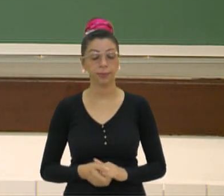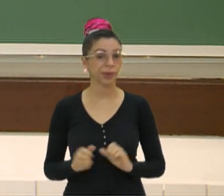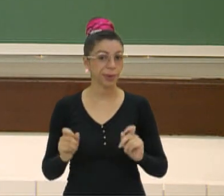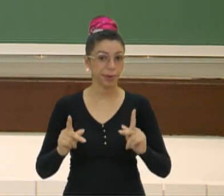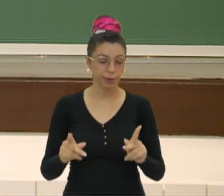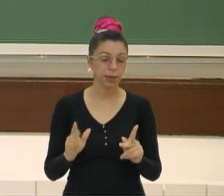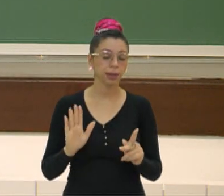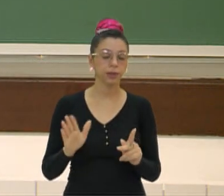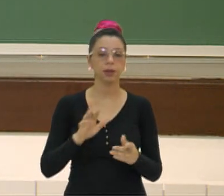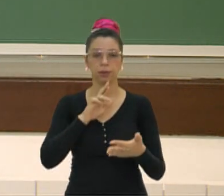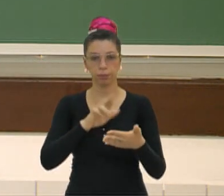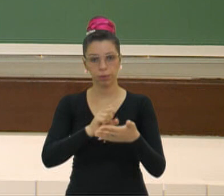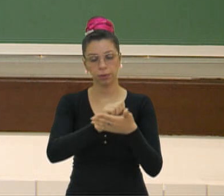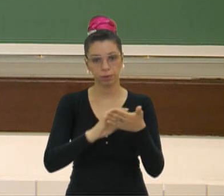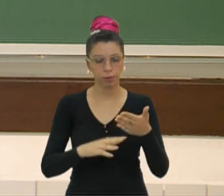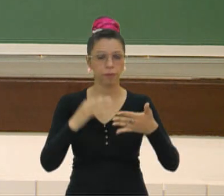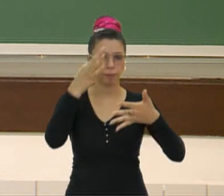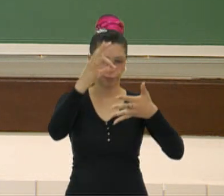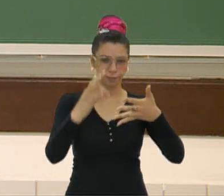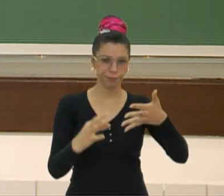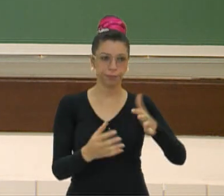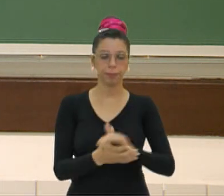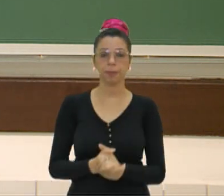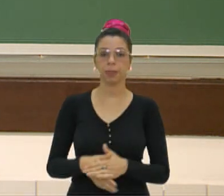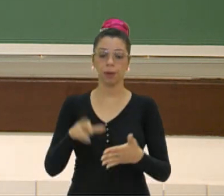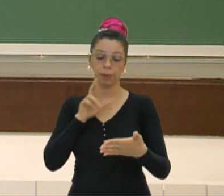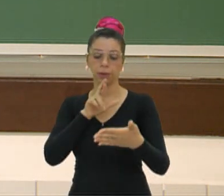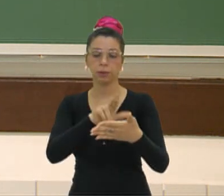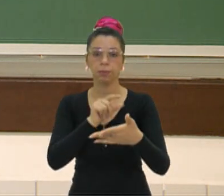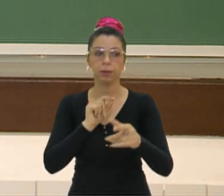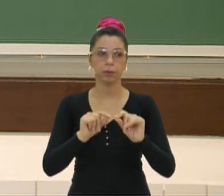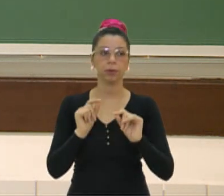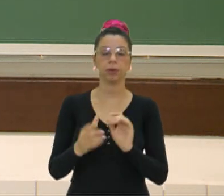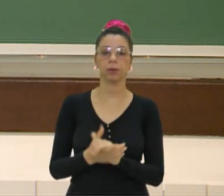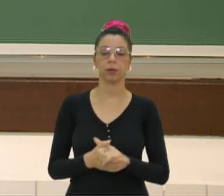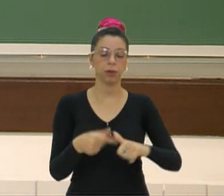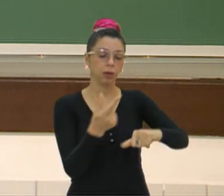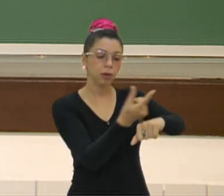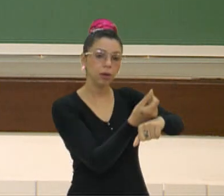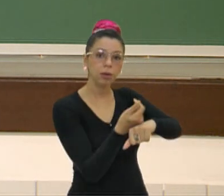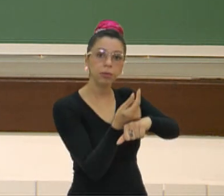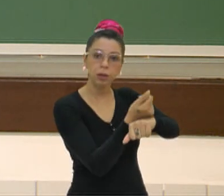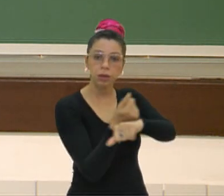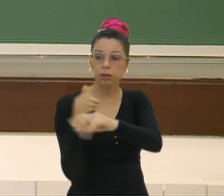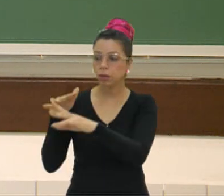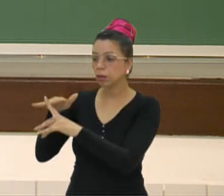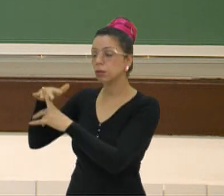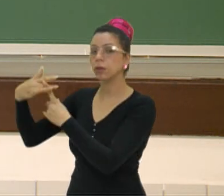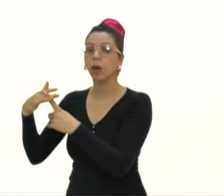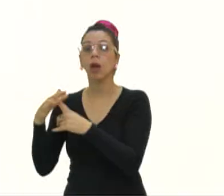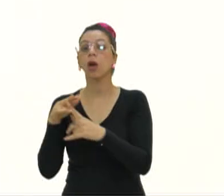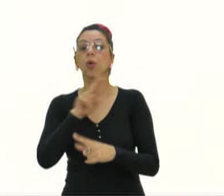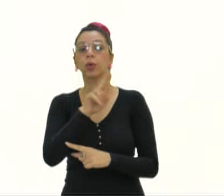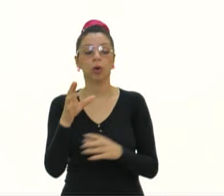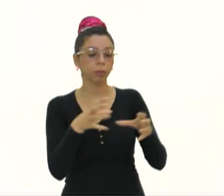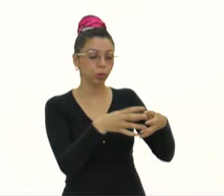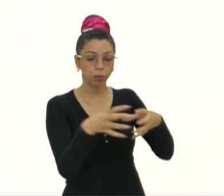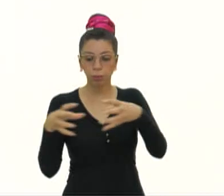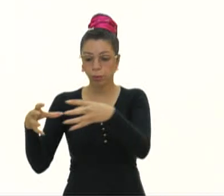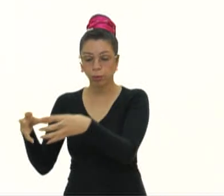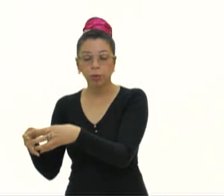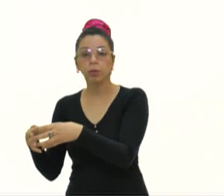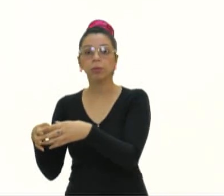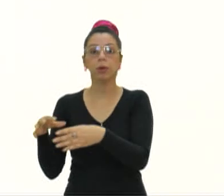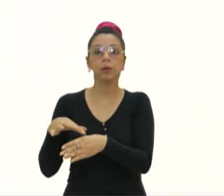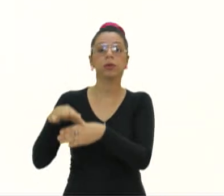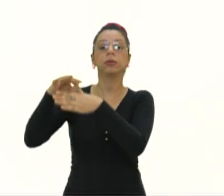Ok? Fez a atividade, vamos corrigir? As respostas para o nosso quiz são: capitalista e socialista é o nome dos blocos ideológicos liderados por Estados